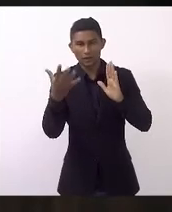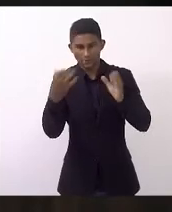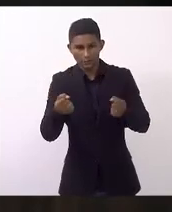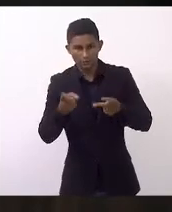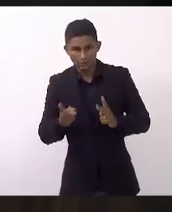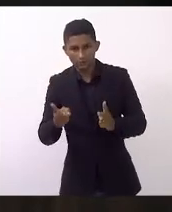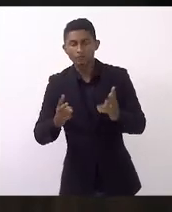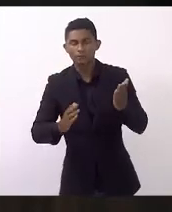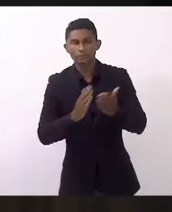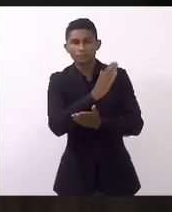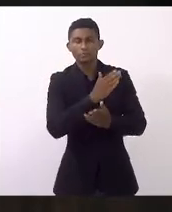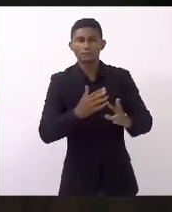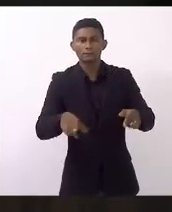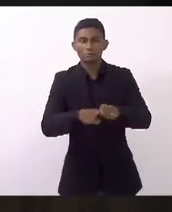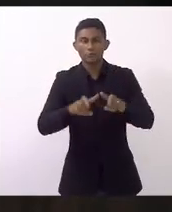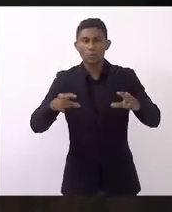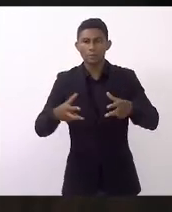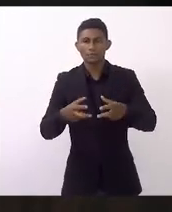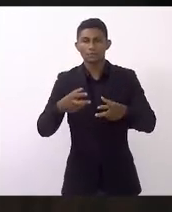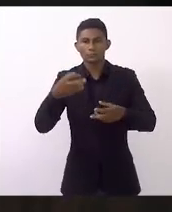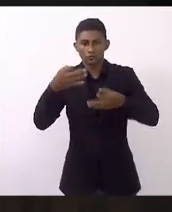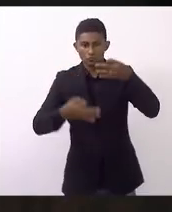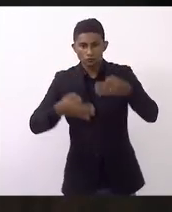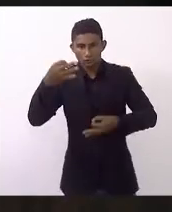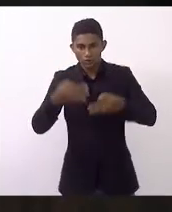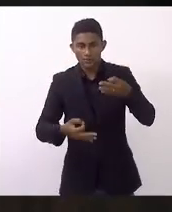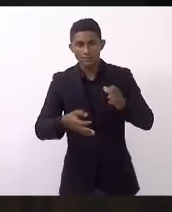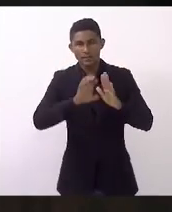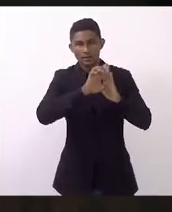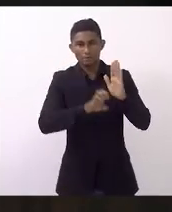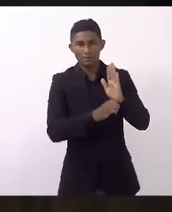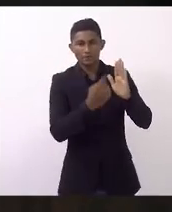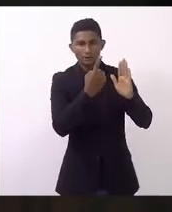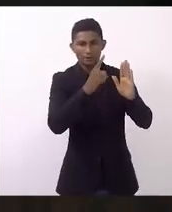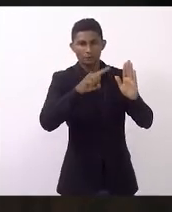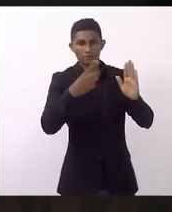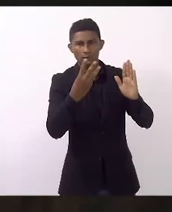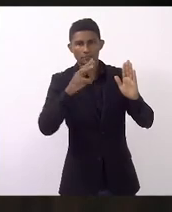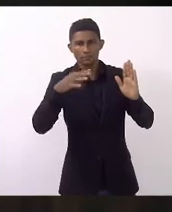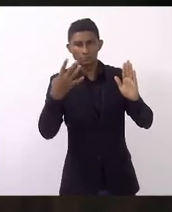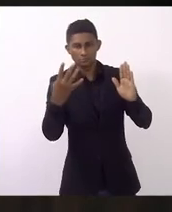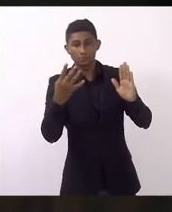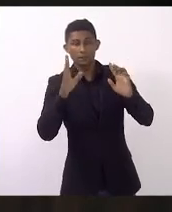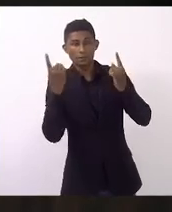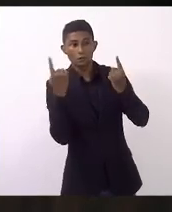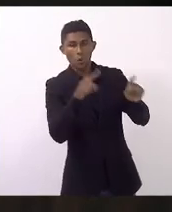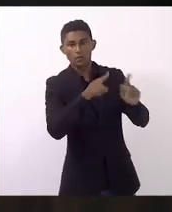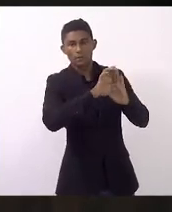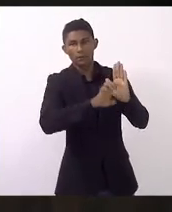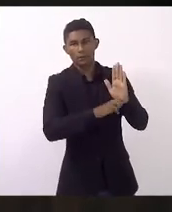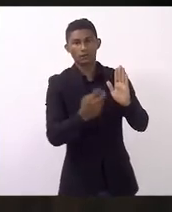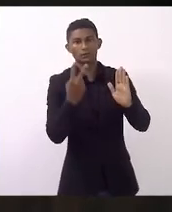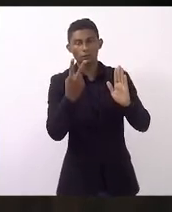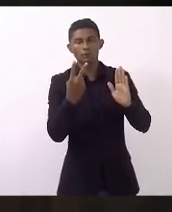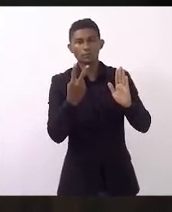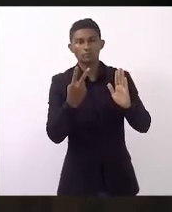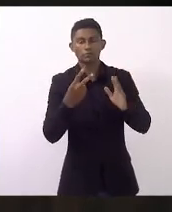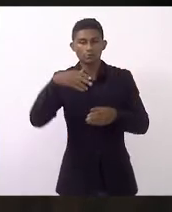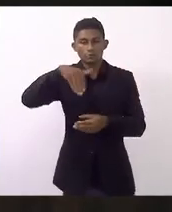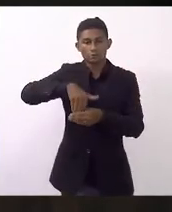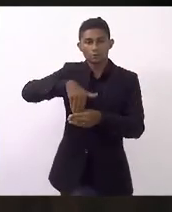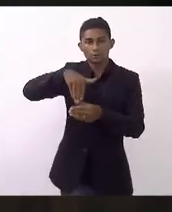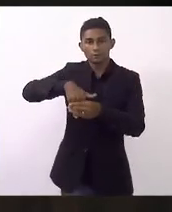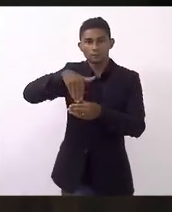Em votação, o parecer da Comissão de Constituição e Justiça, favorável à emenda 1, 3 e 4, contrário à emenda 2.